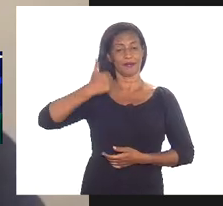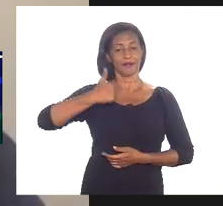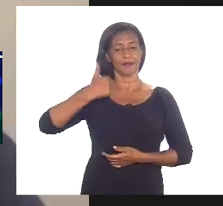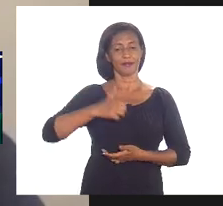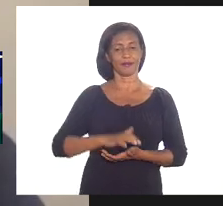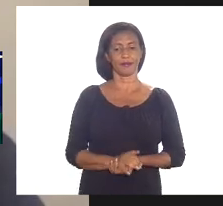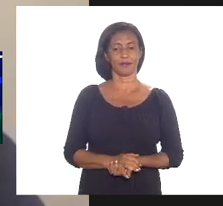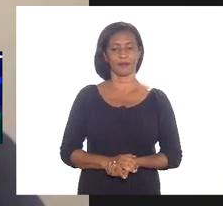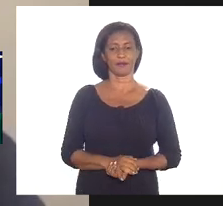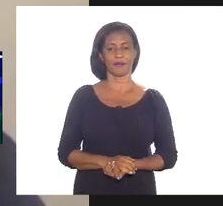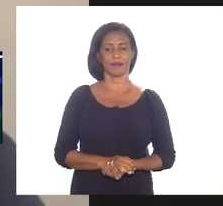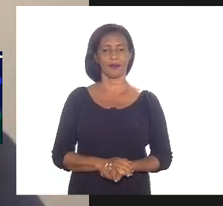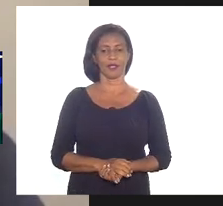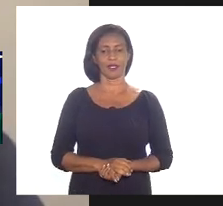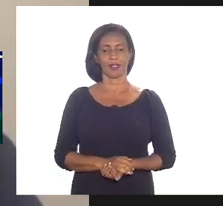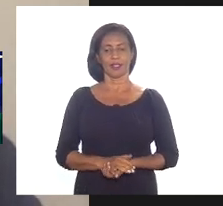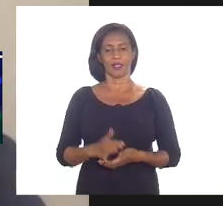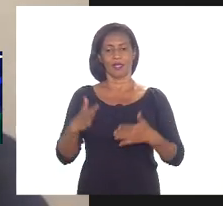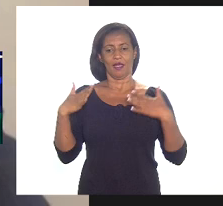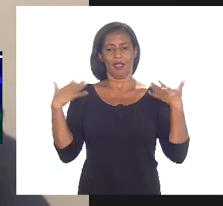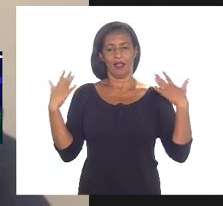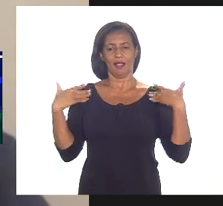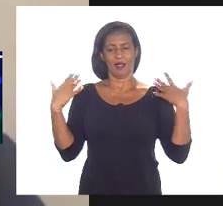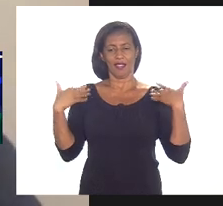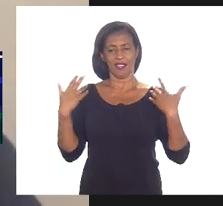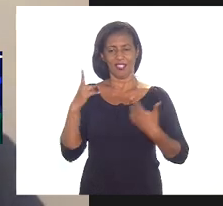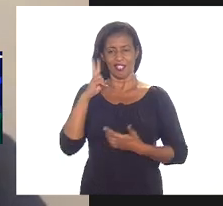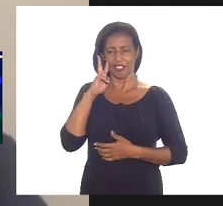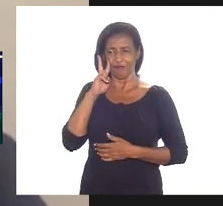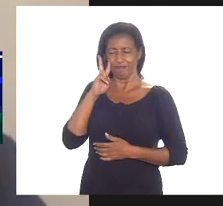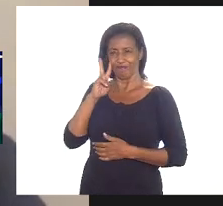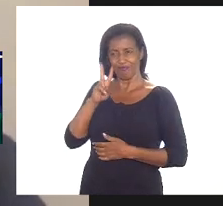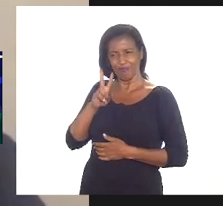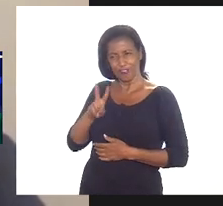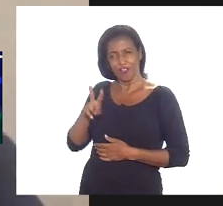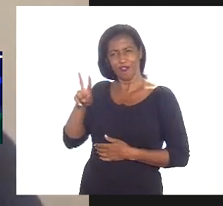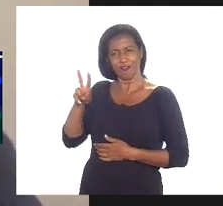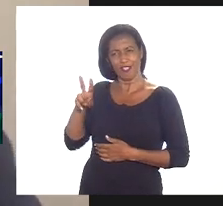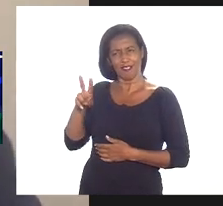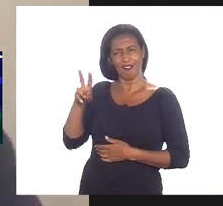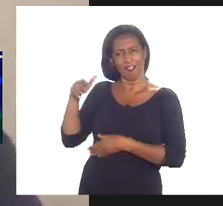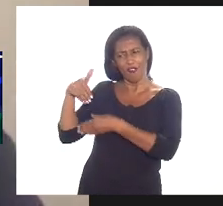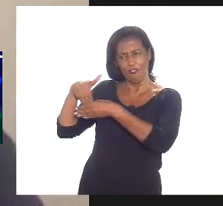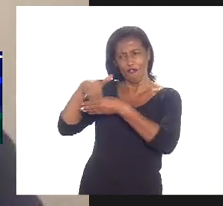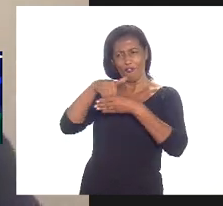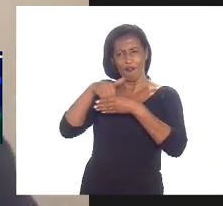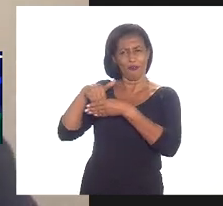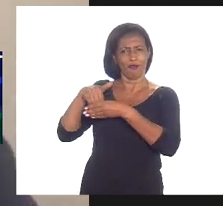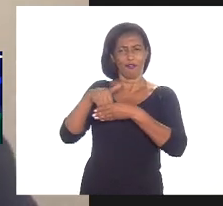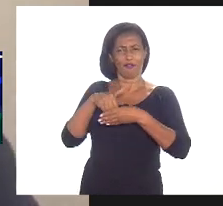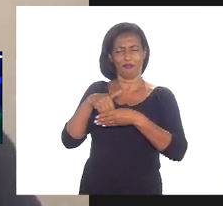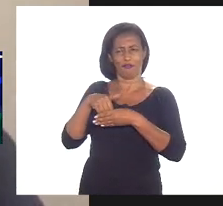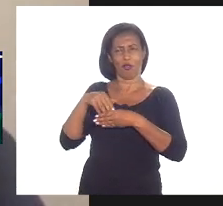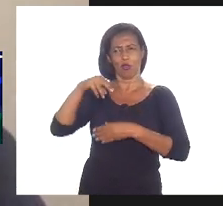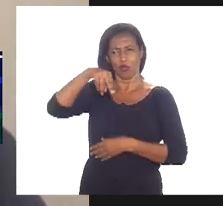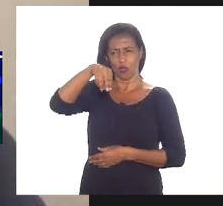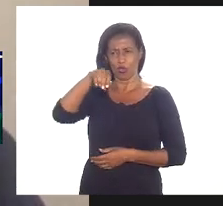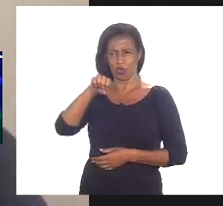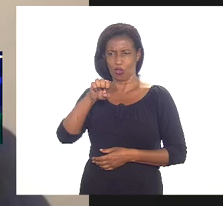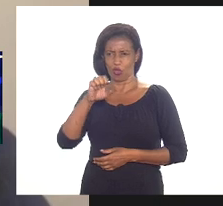o alegria de ver a candidatura do deputado Noel de Carvalho essa função